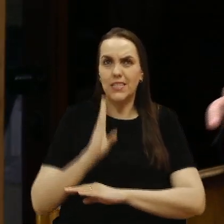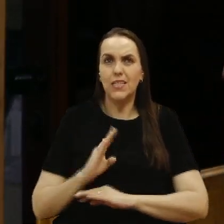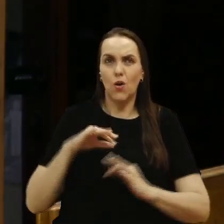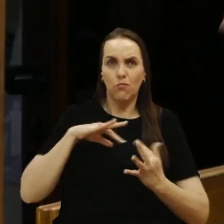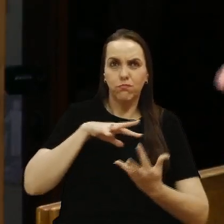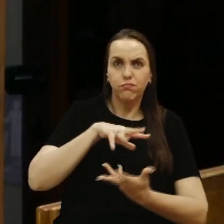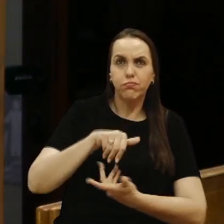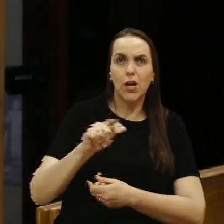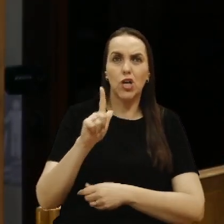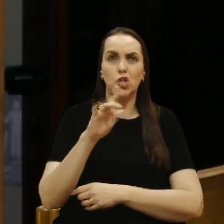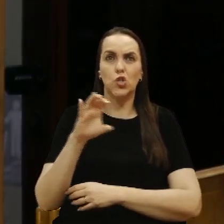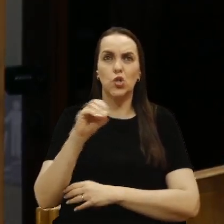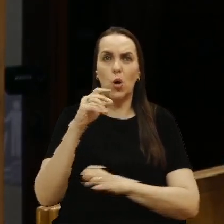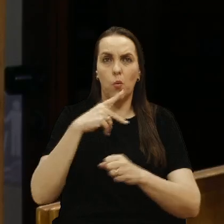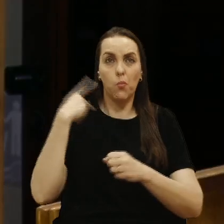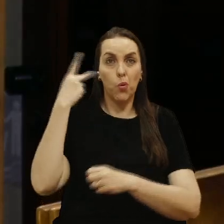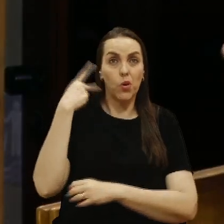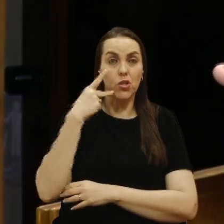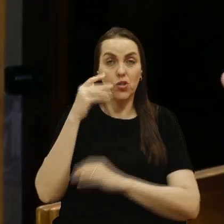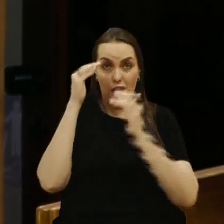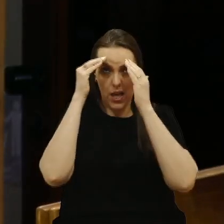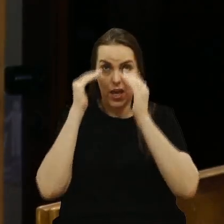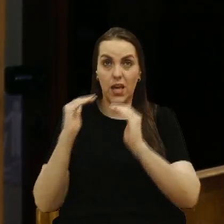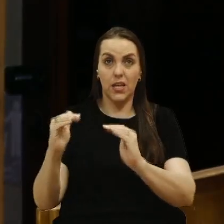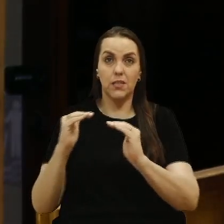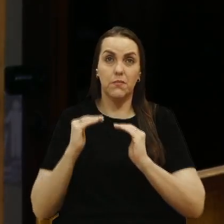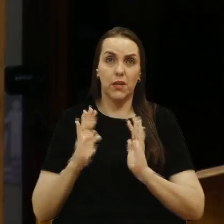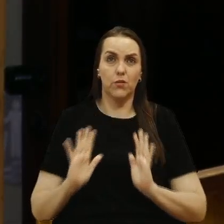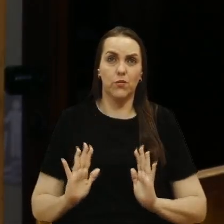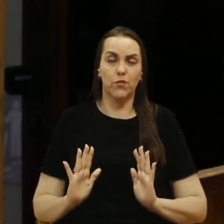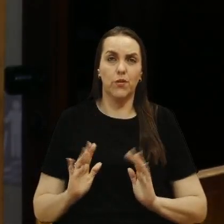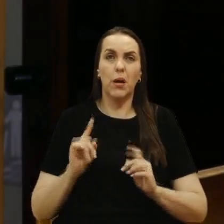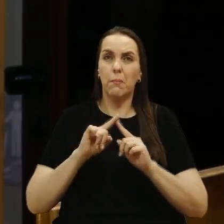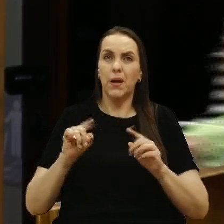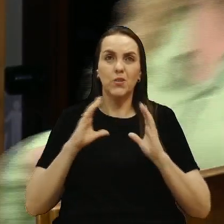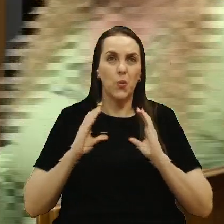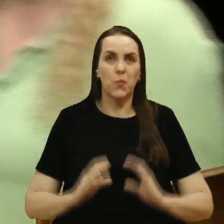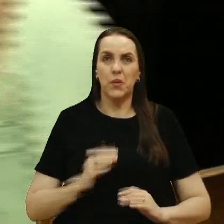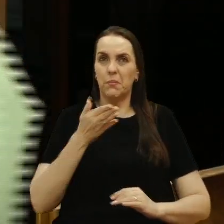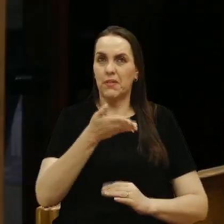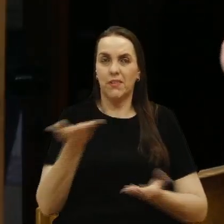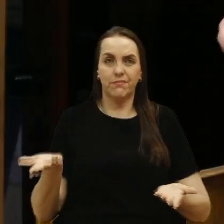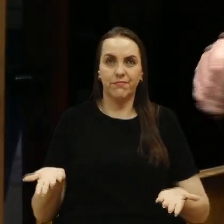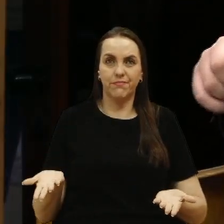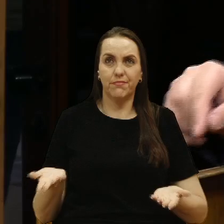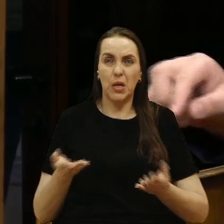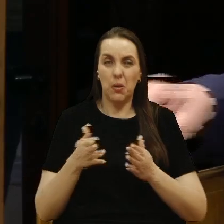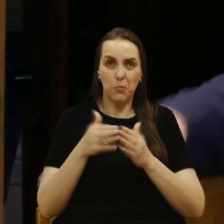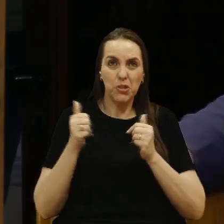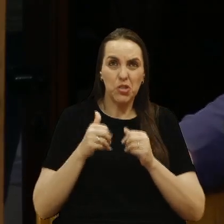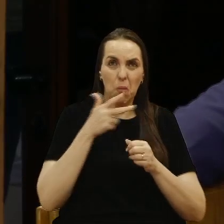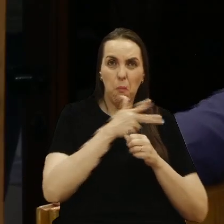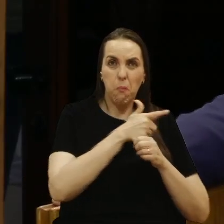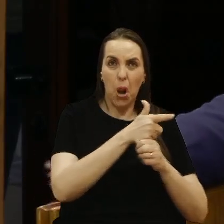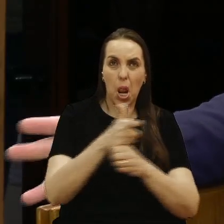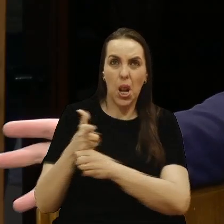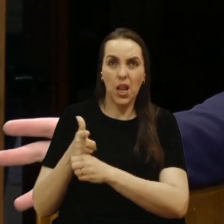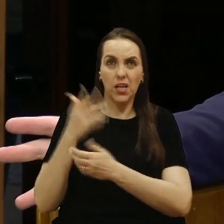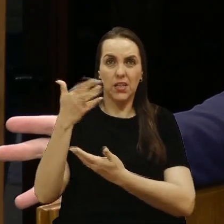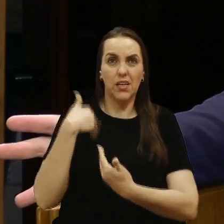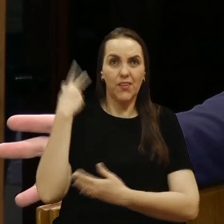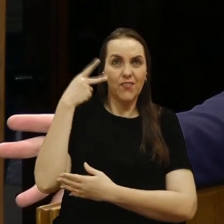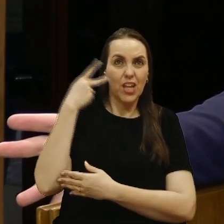geopolítica, com respeito aos pares aqui dentro. Agora, esse tipo de comportamento que pede a execução em praça pública de um